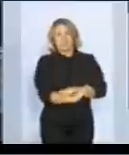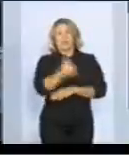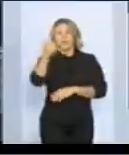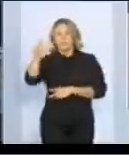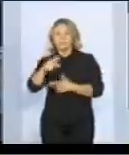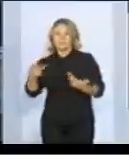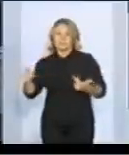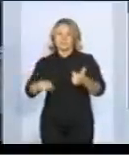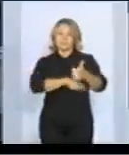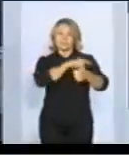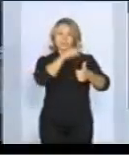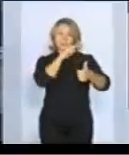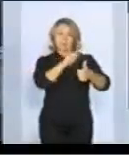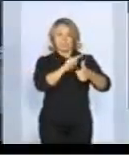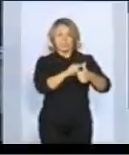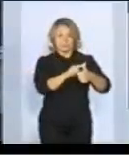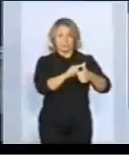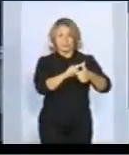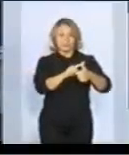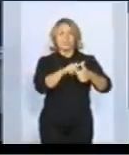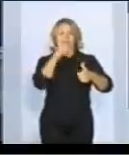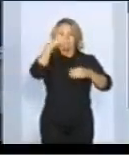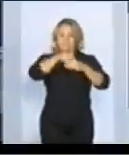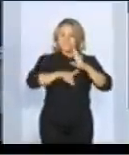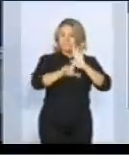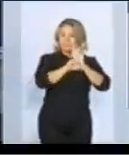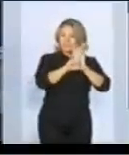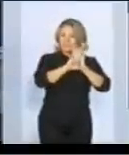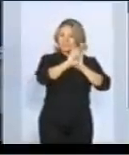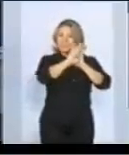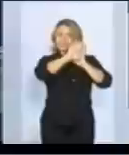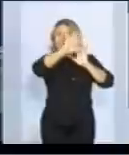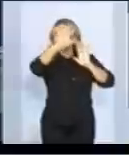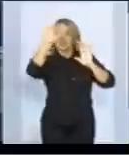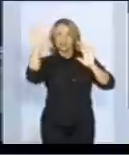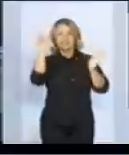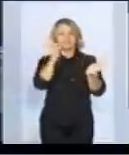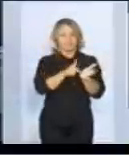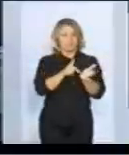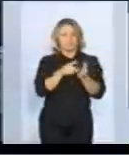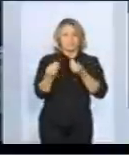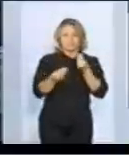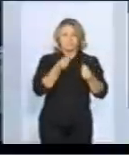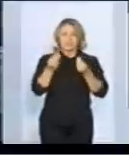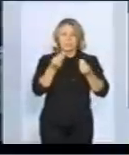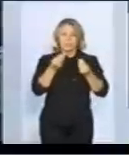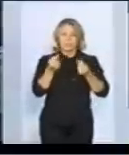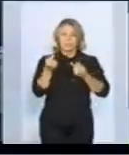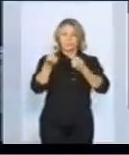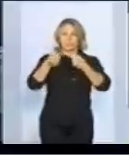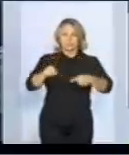primeiro ponto. Qual o aspecto? Na lei está claramente, como foi citado aqui hoje, definido combate a